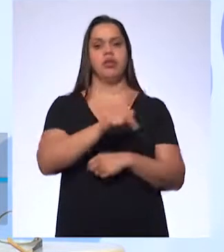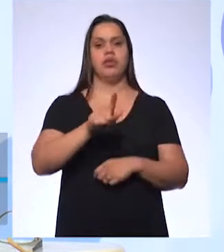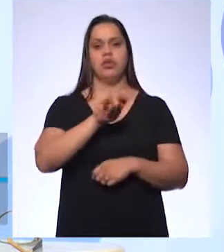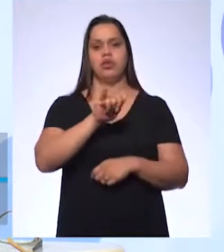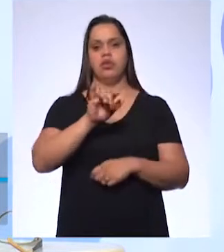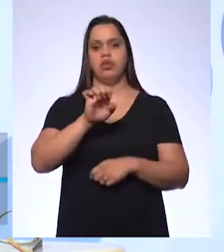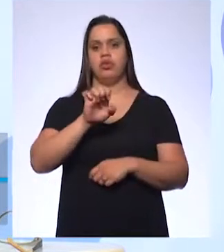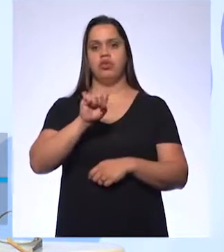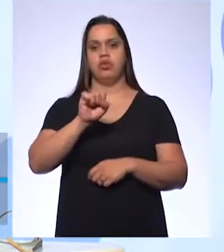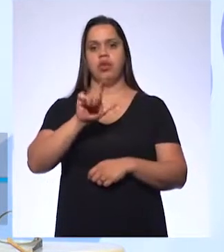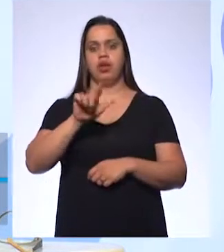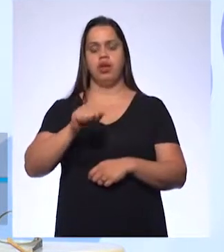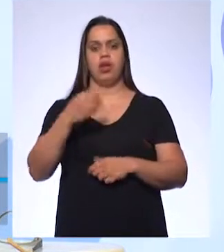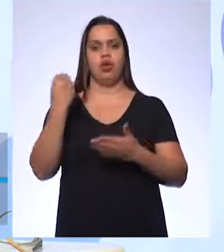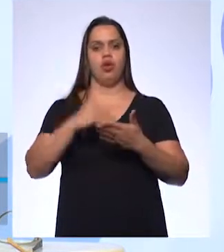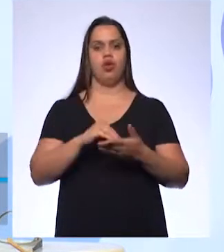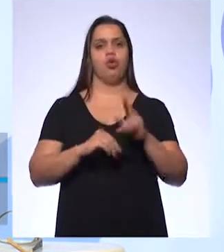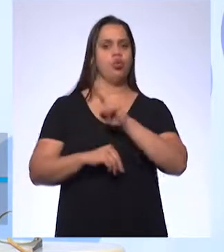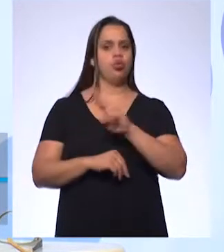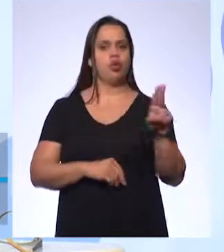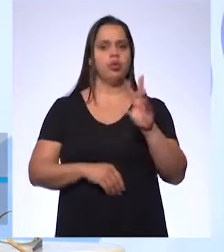escreveu tricomoníase.